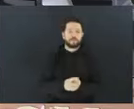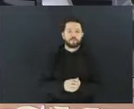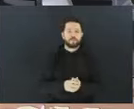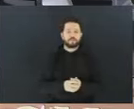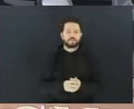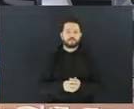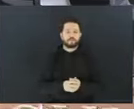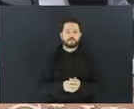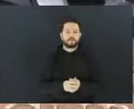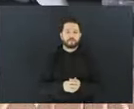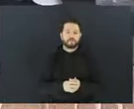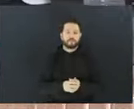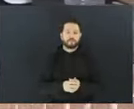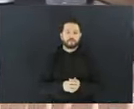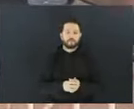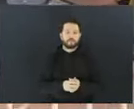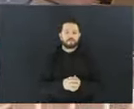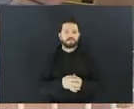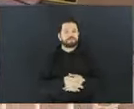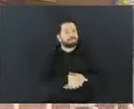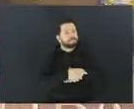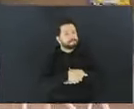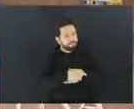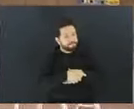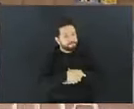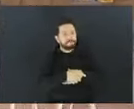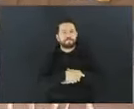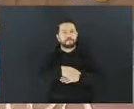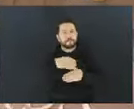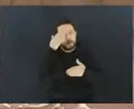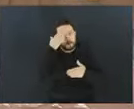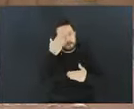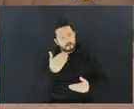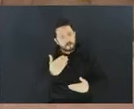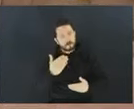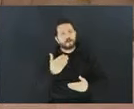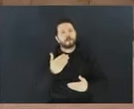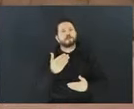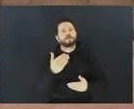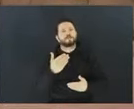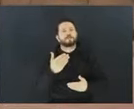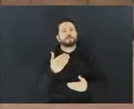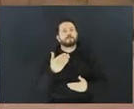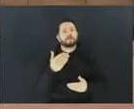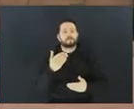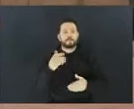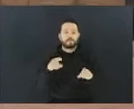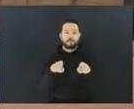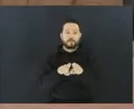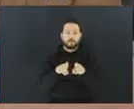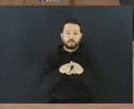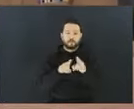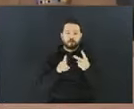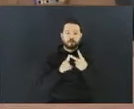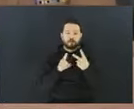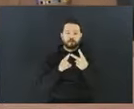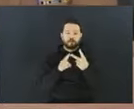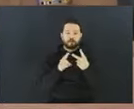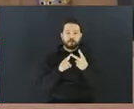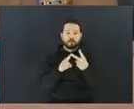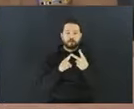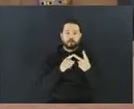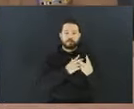presença do coronel Hudson, também do coronel Manuel Vasco, comandante do Corpo